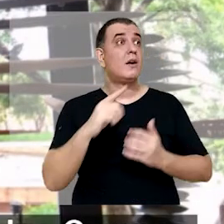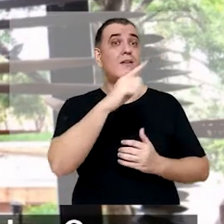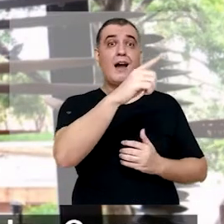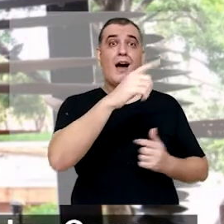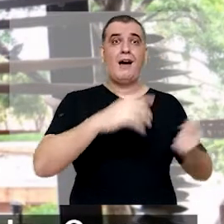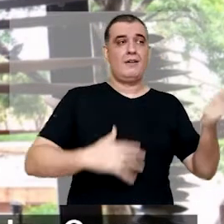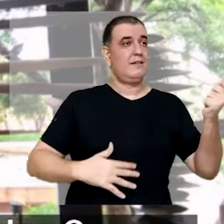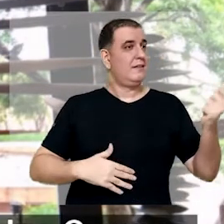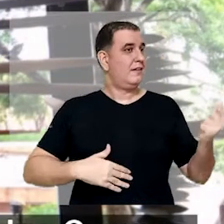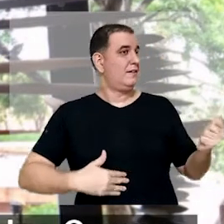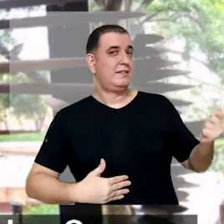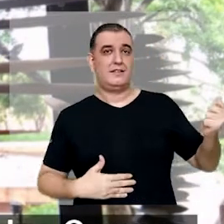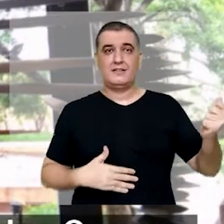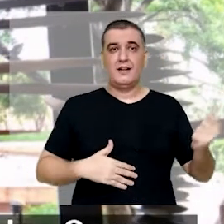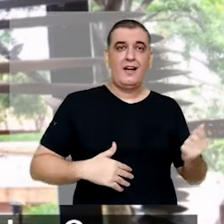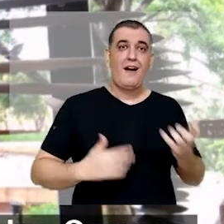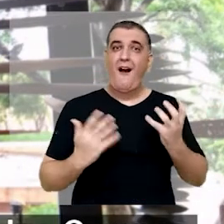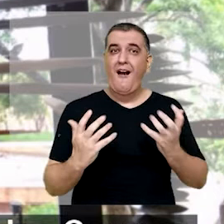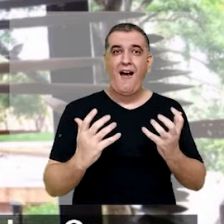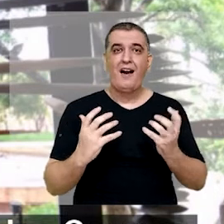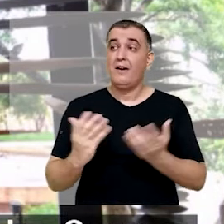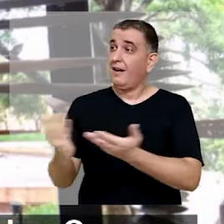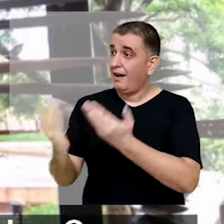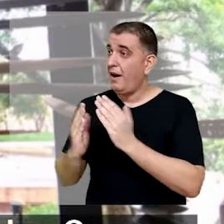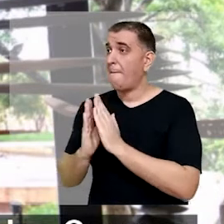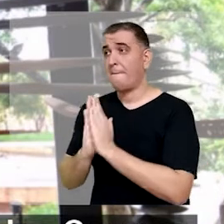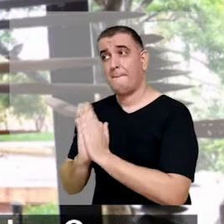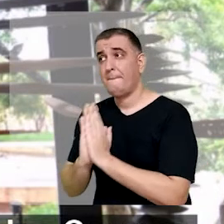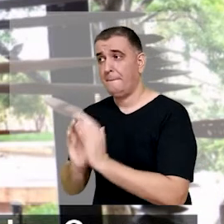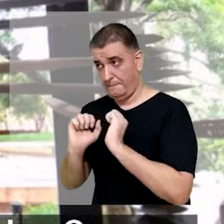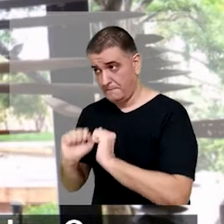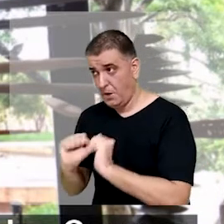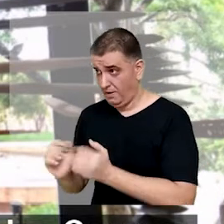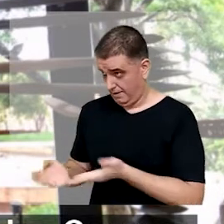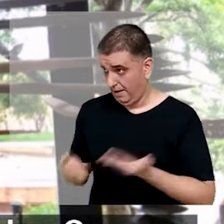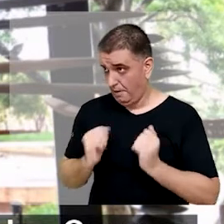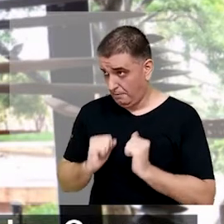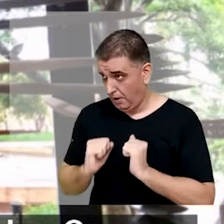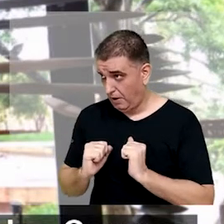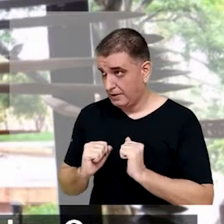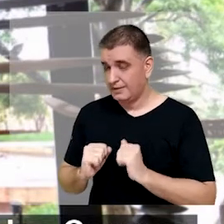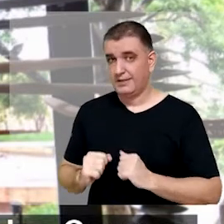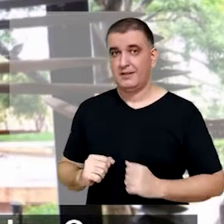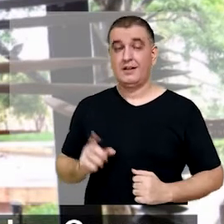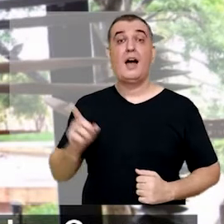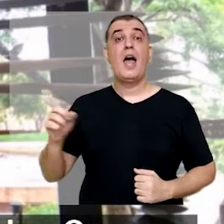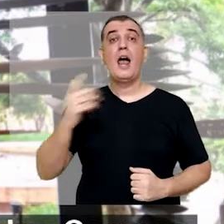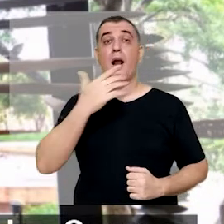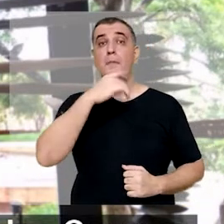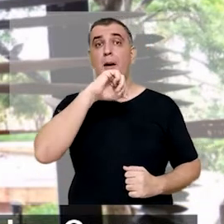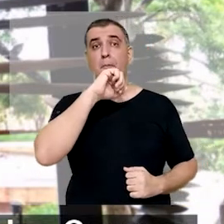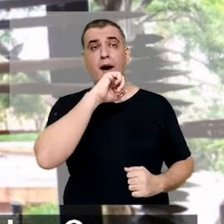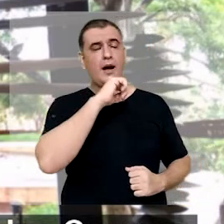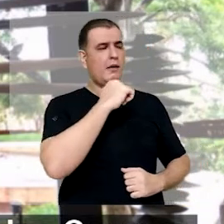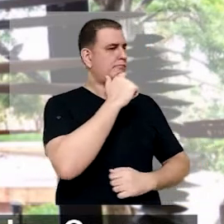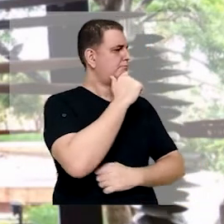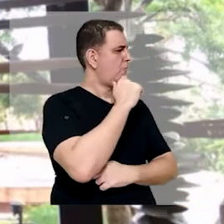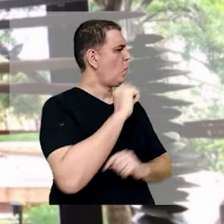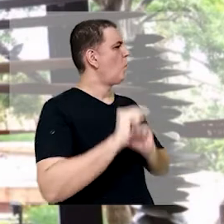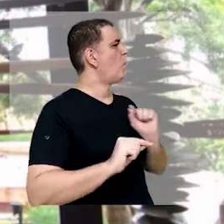amigos em São José dos Campos, lá no Ita tem uns bailes legais. Ele falava, mas o que é isso, né? Eu já com 80